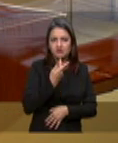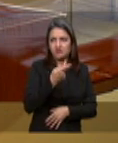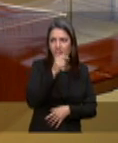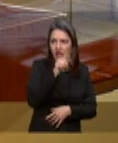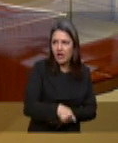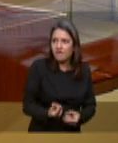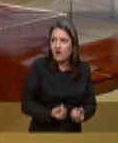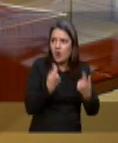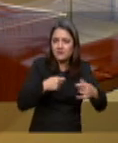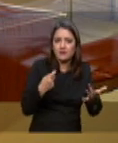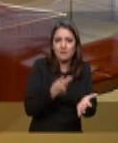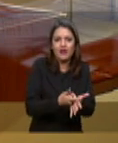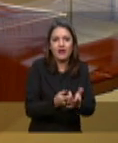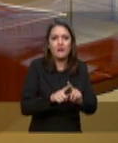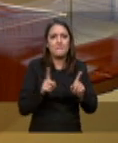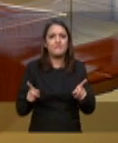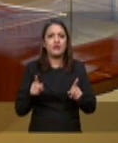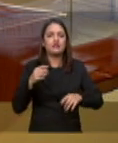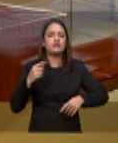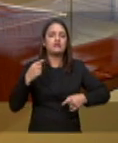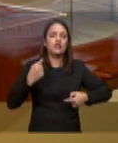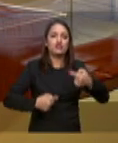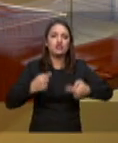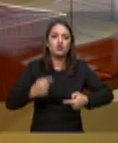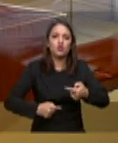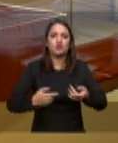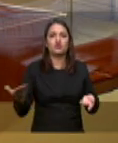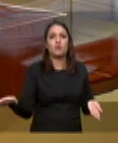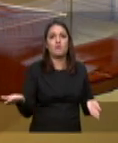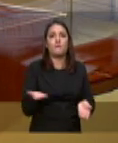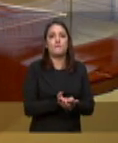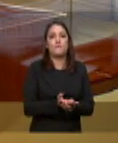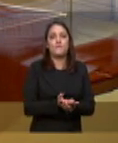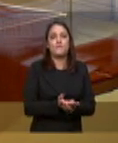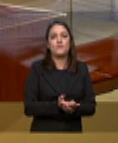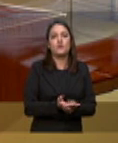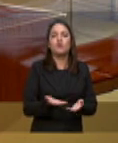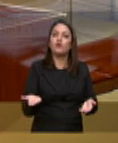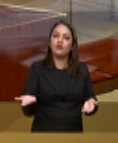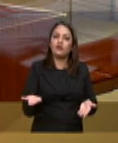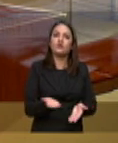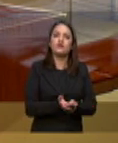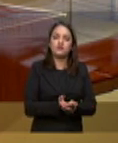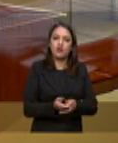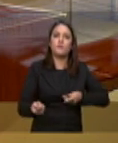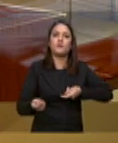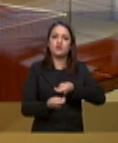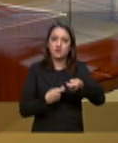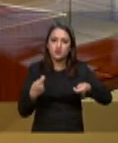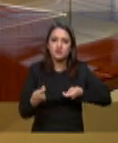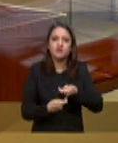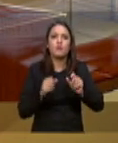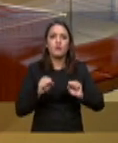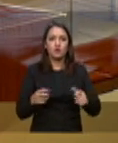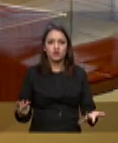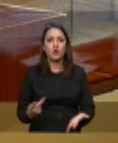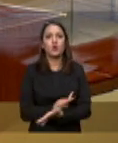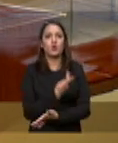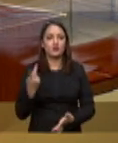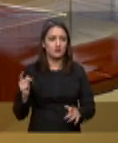fiscais, que são discutidos em processos administrativos, que podem resultar, sim, como de fato eu já mencionei anteriormente, em